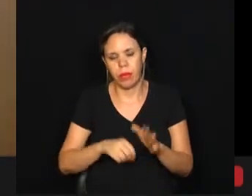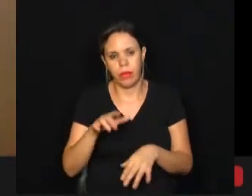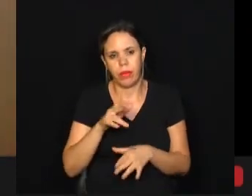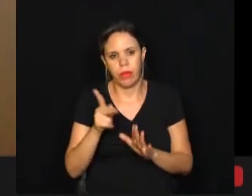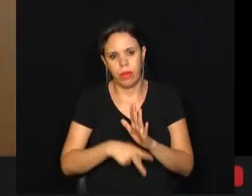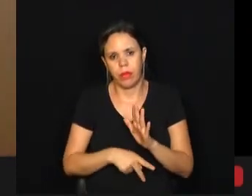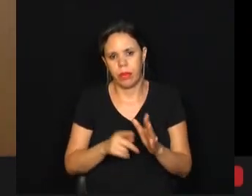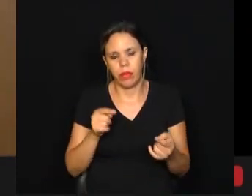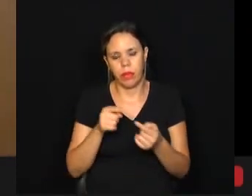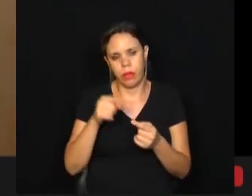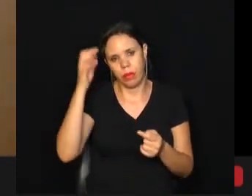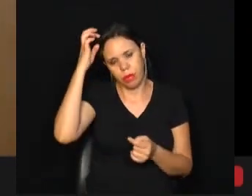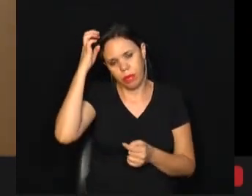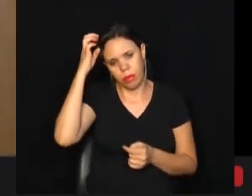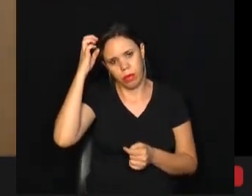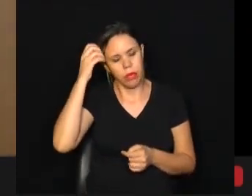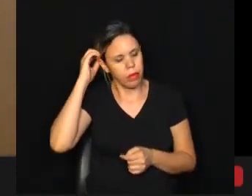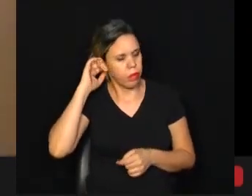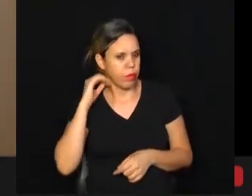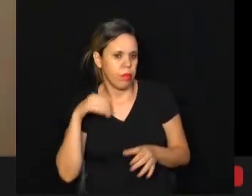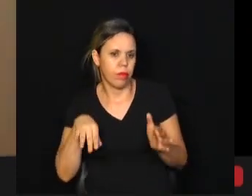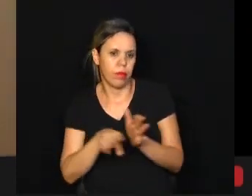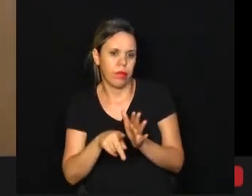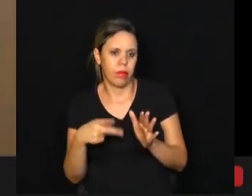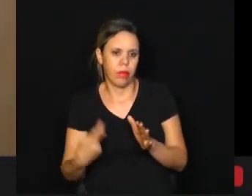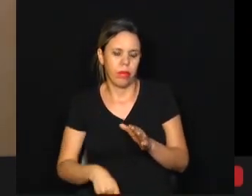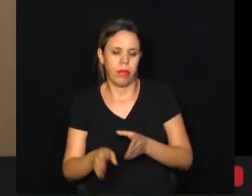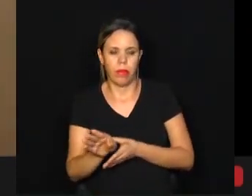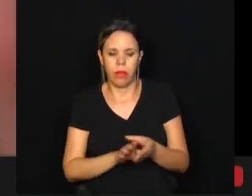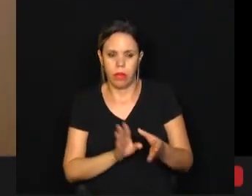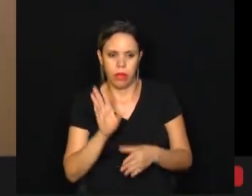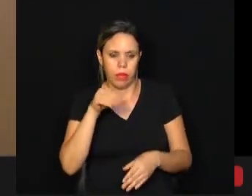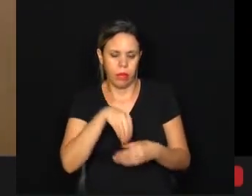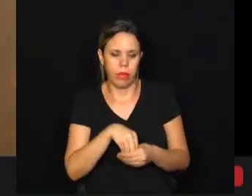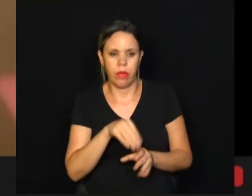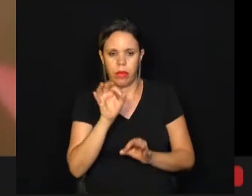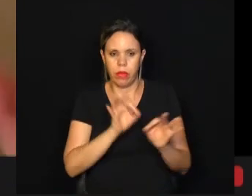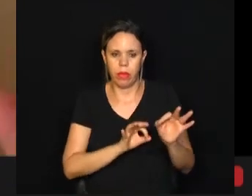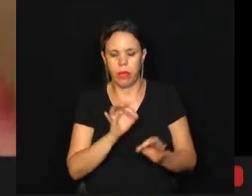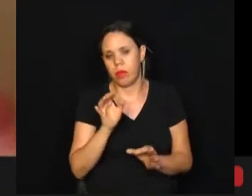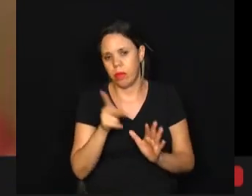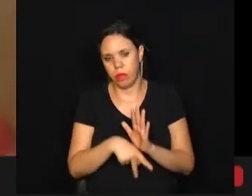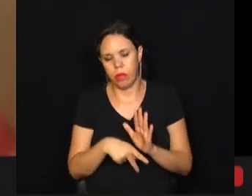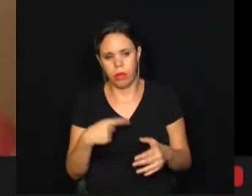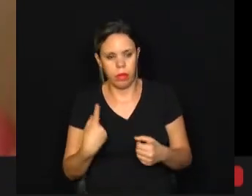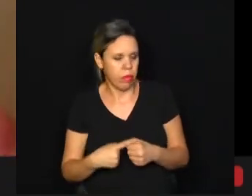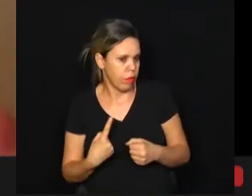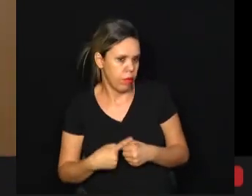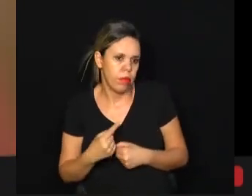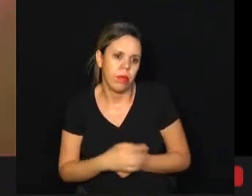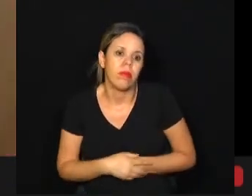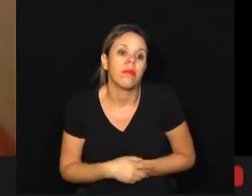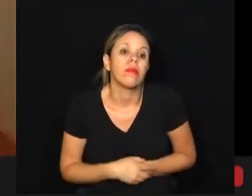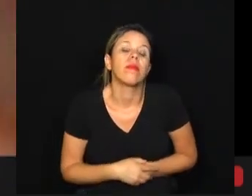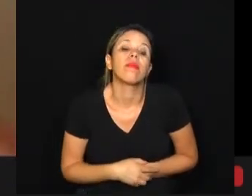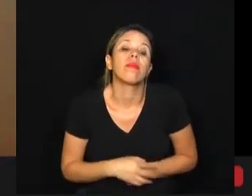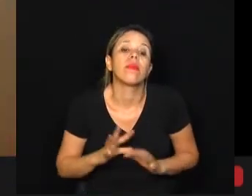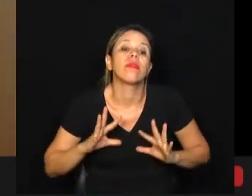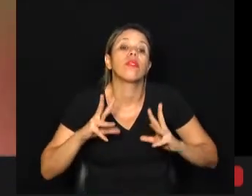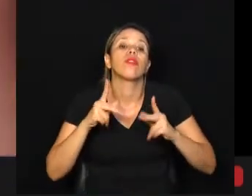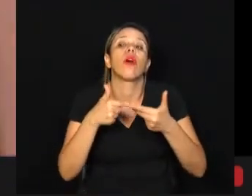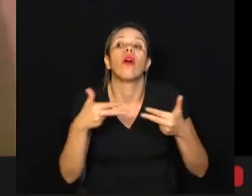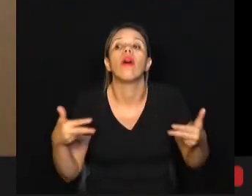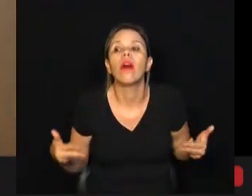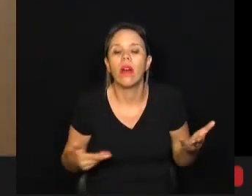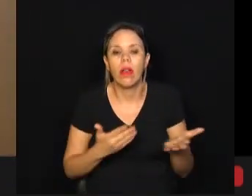projetos diretos, vindo através do próprio conselho, dentro do plano municipal. Então, toda uma coisa que